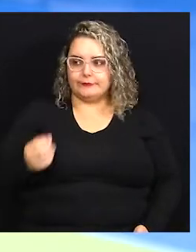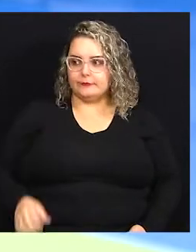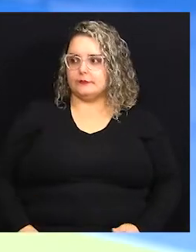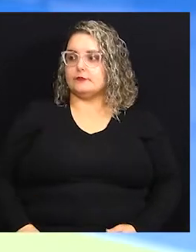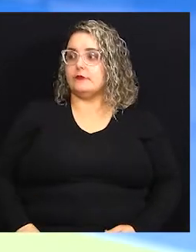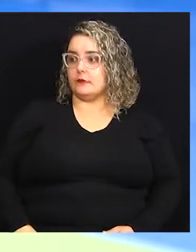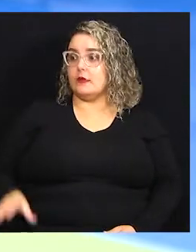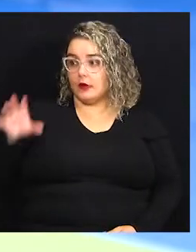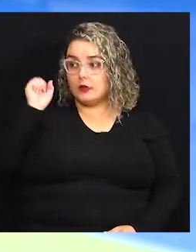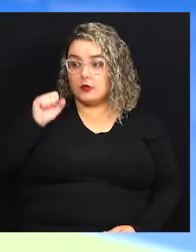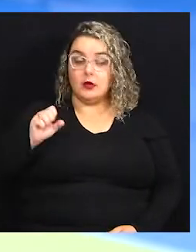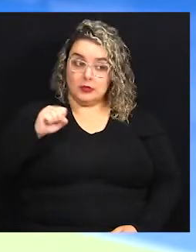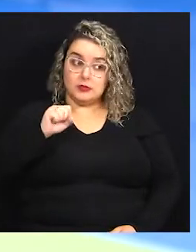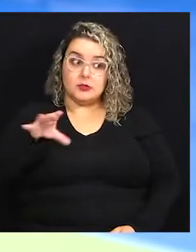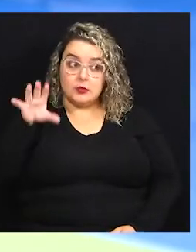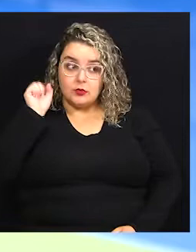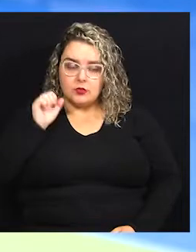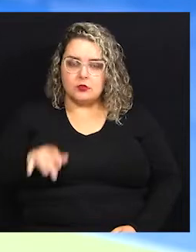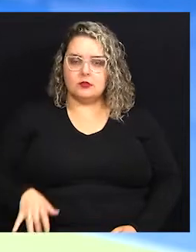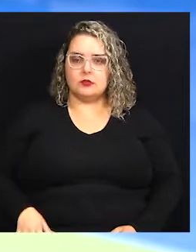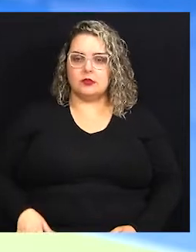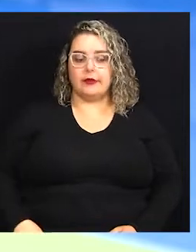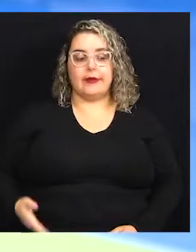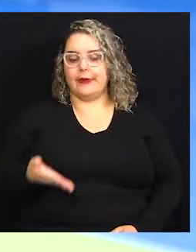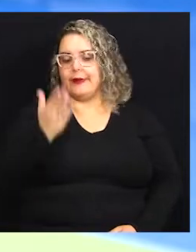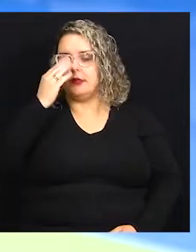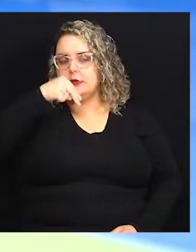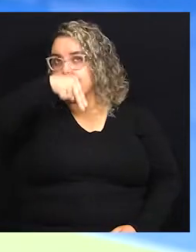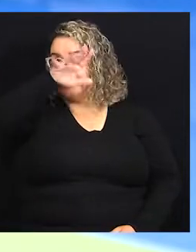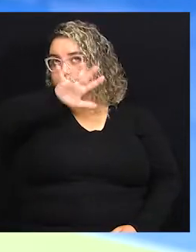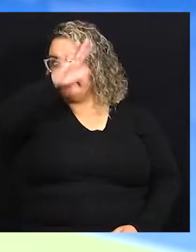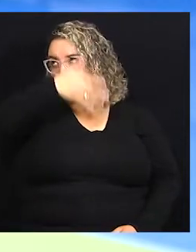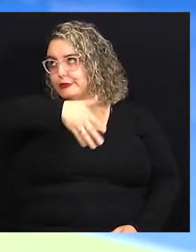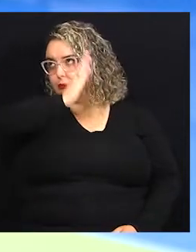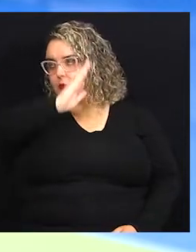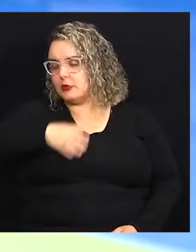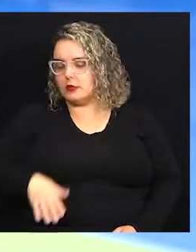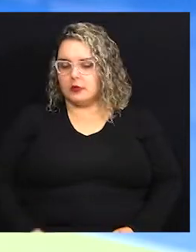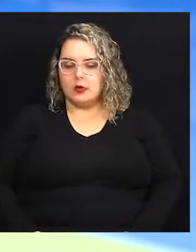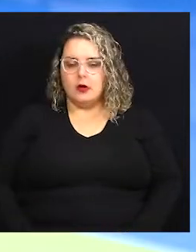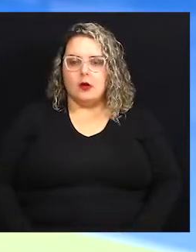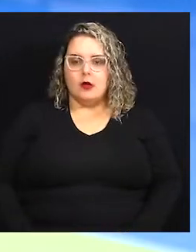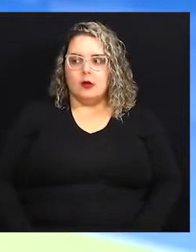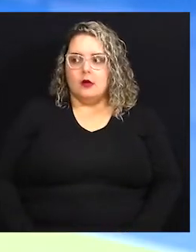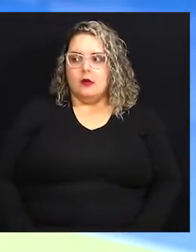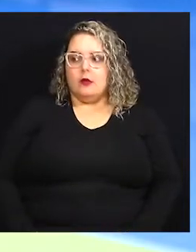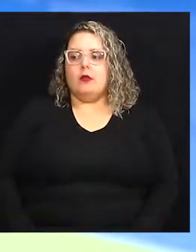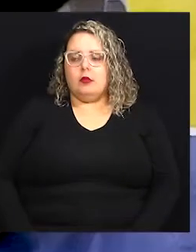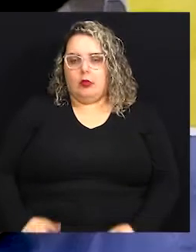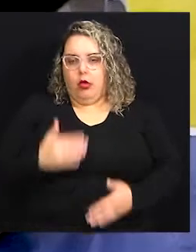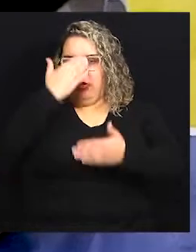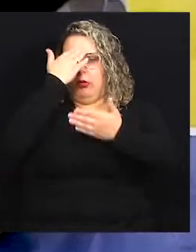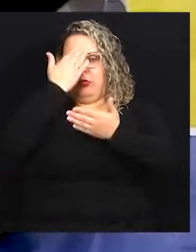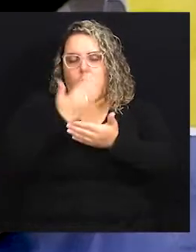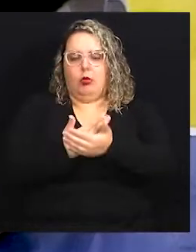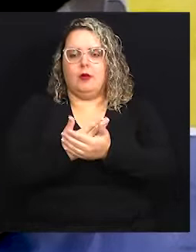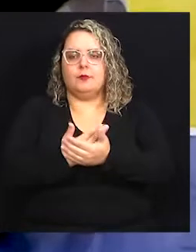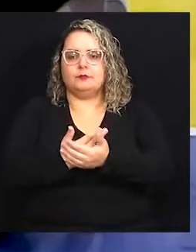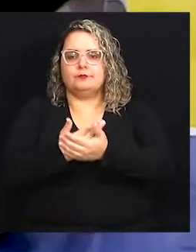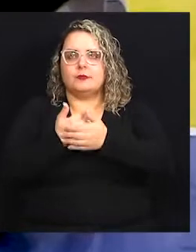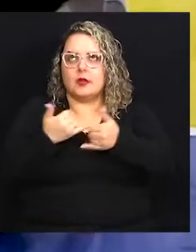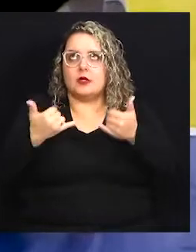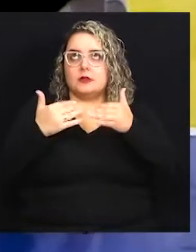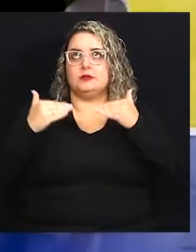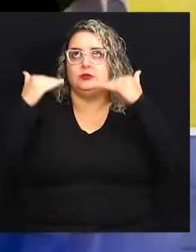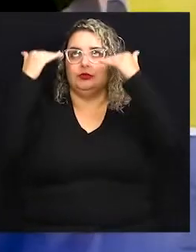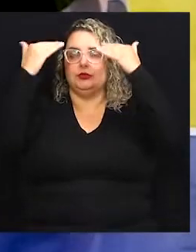Era o que eu ouvia, mas eu acredito muito na energia superior, né? Eu acredito sim num